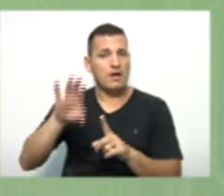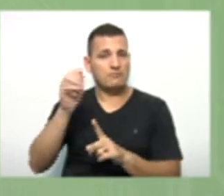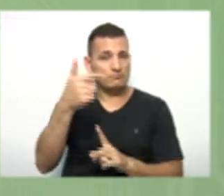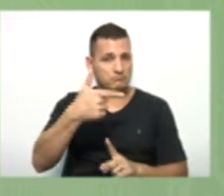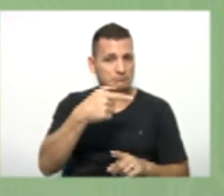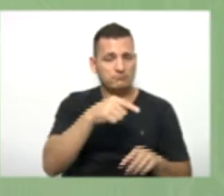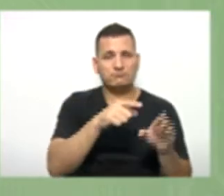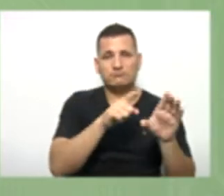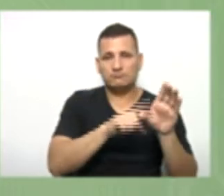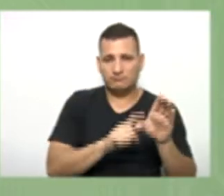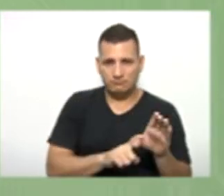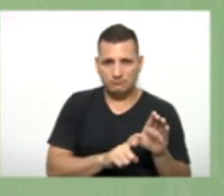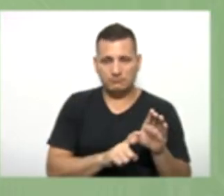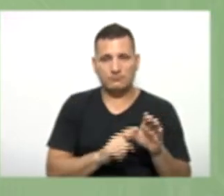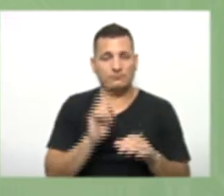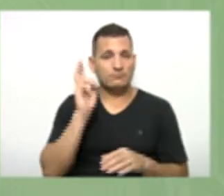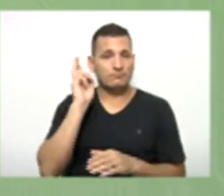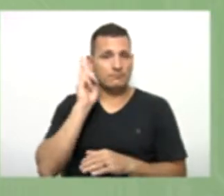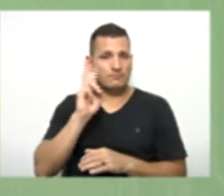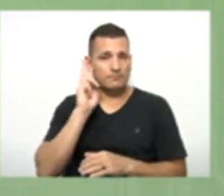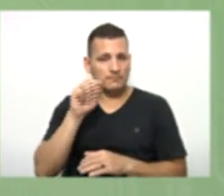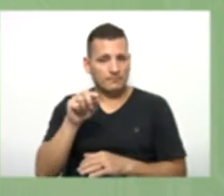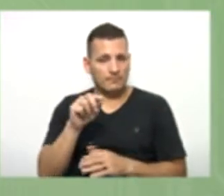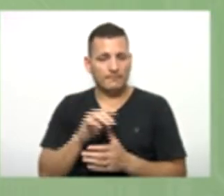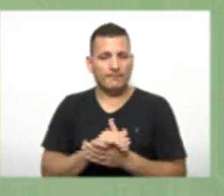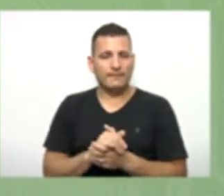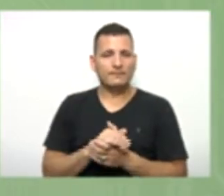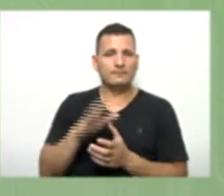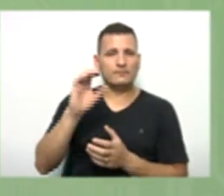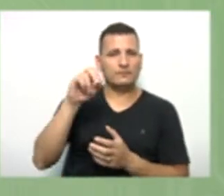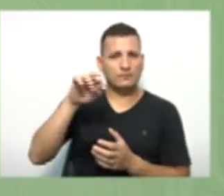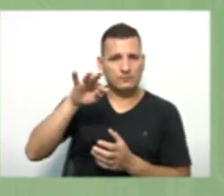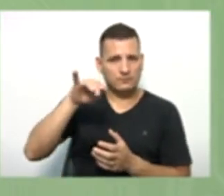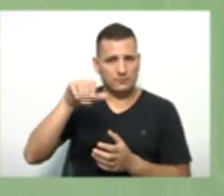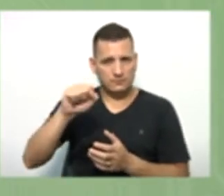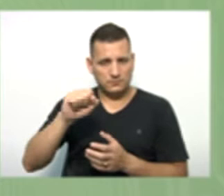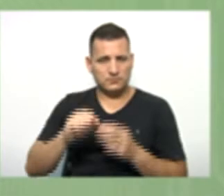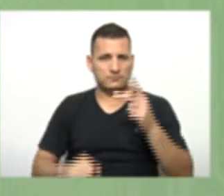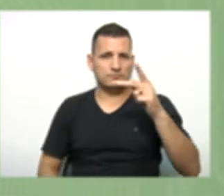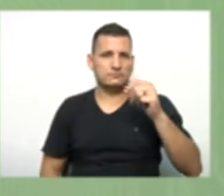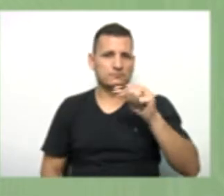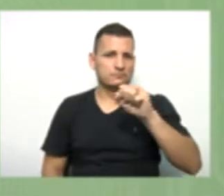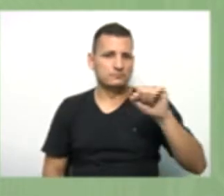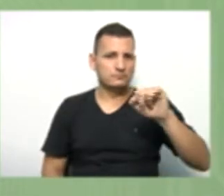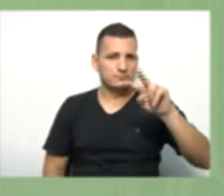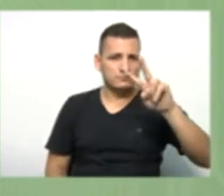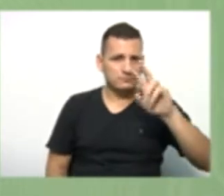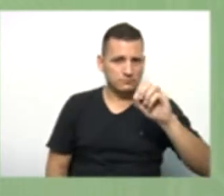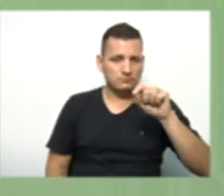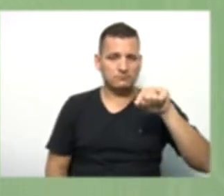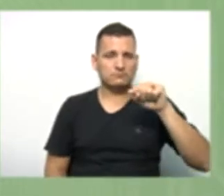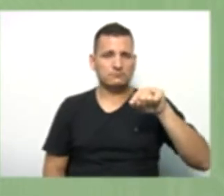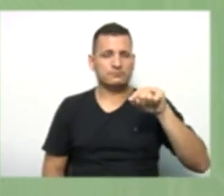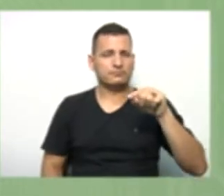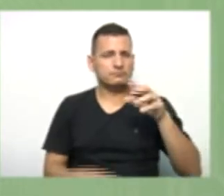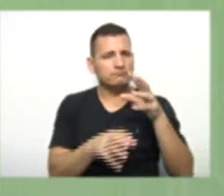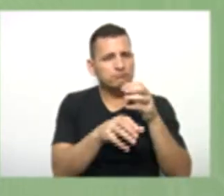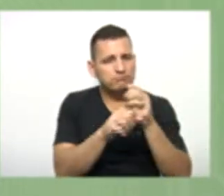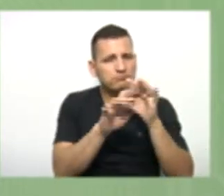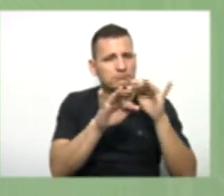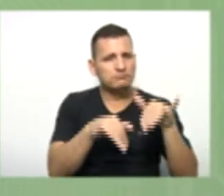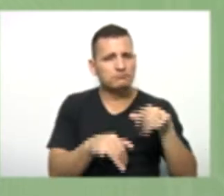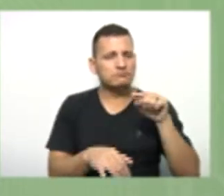débitos. Lembrando que as contas de passivo, o saldo final delas, né? Quais são as